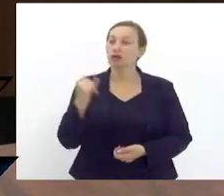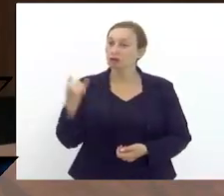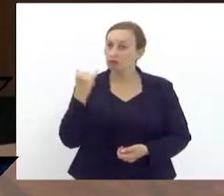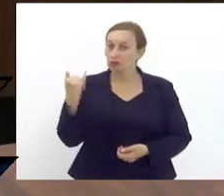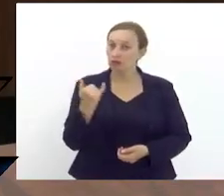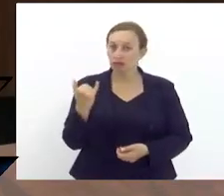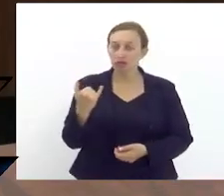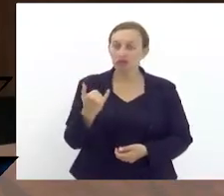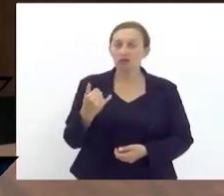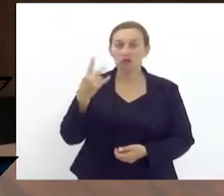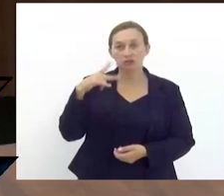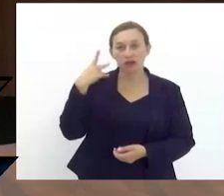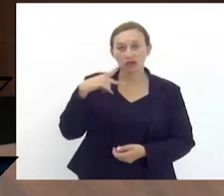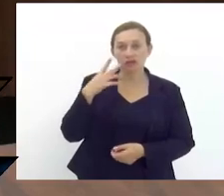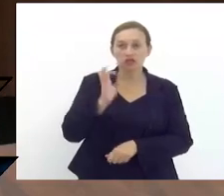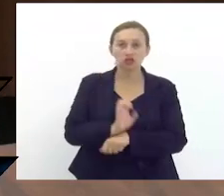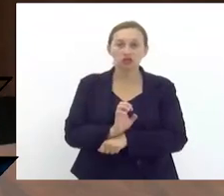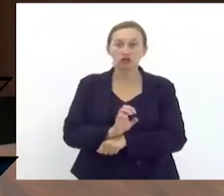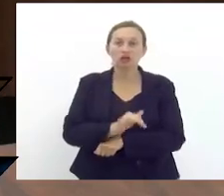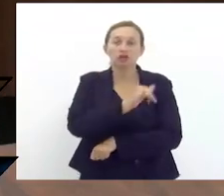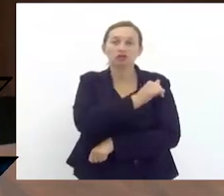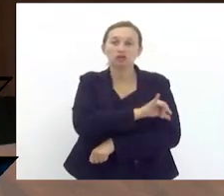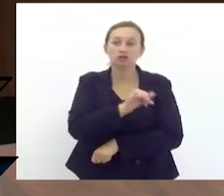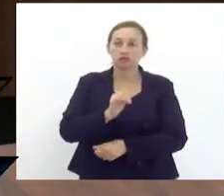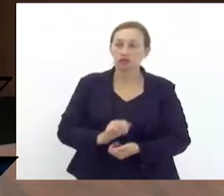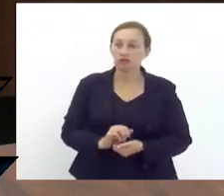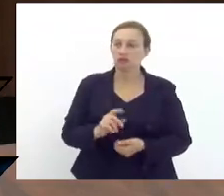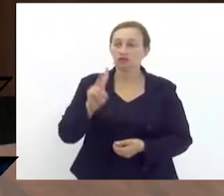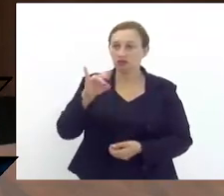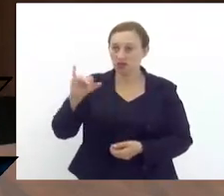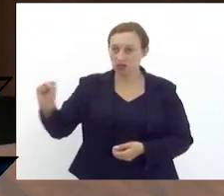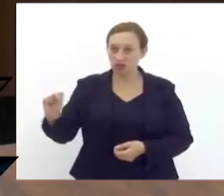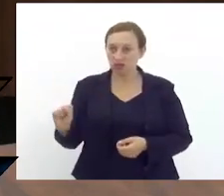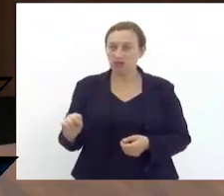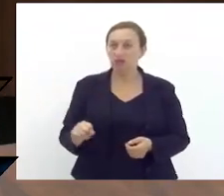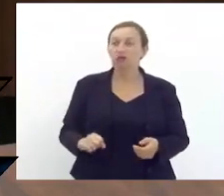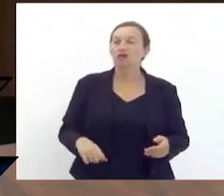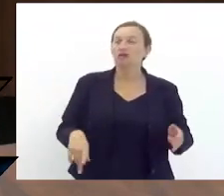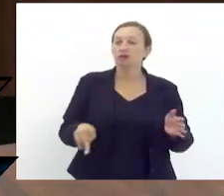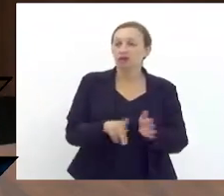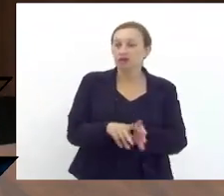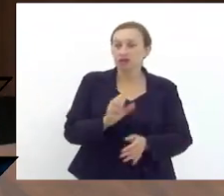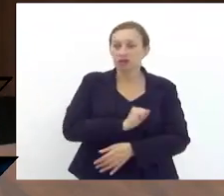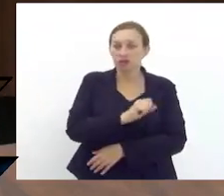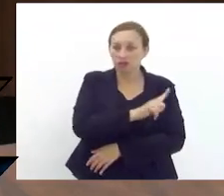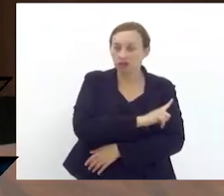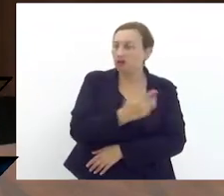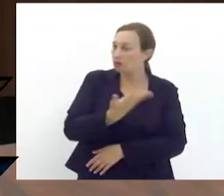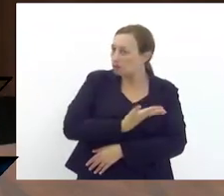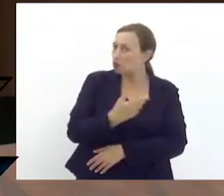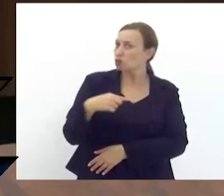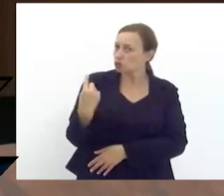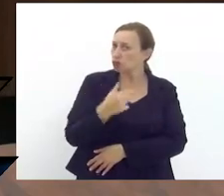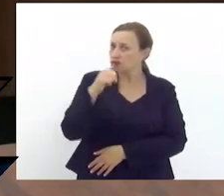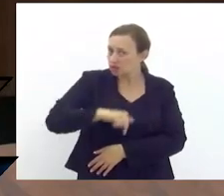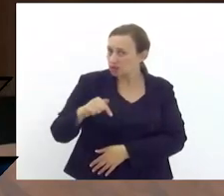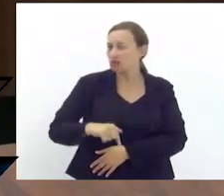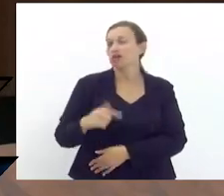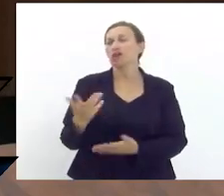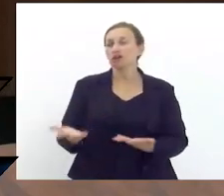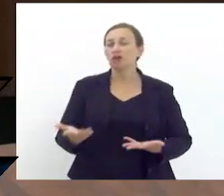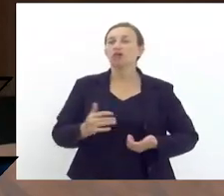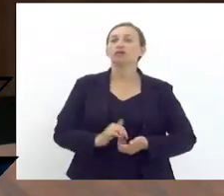que o Parlamento estadual do estado do Rio e o Vinícius Junior Edson Gonçalo é um companheiro nosso aqui de São Gonçalo